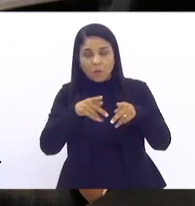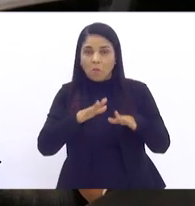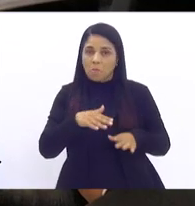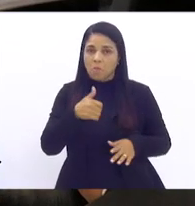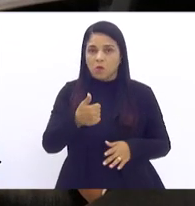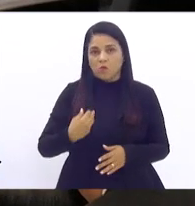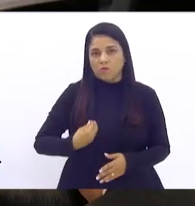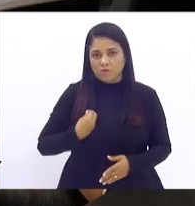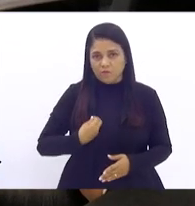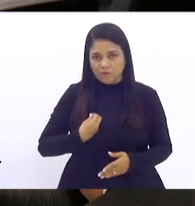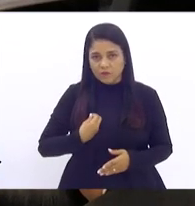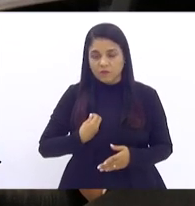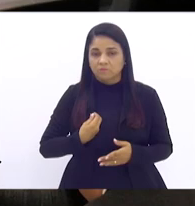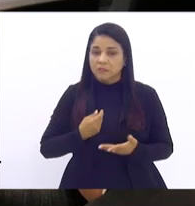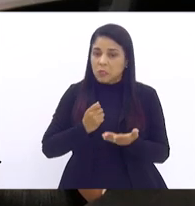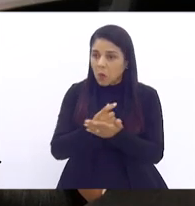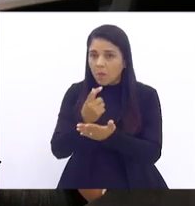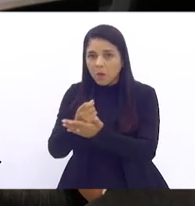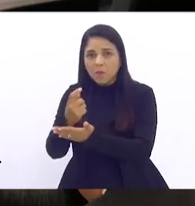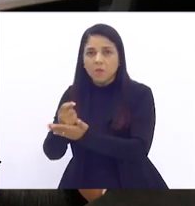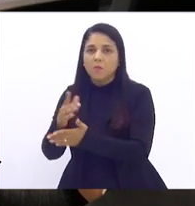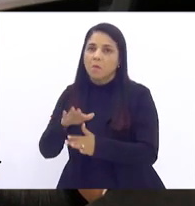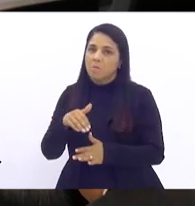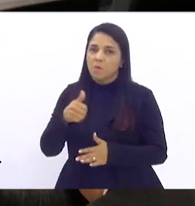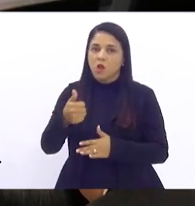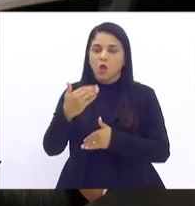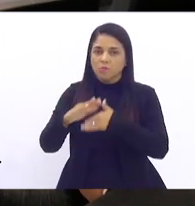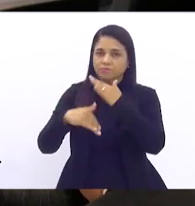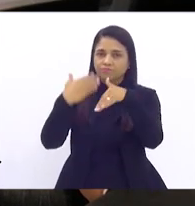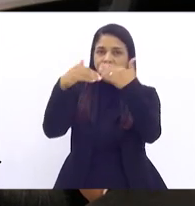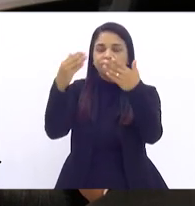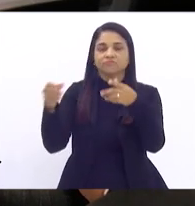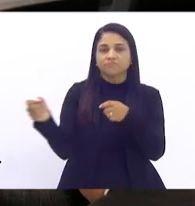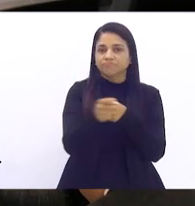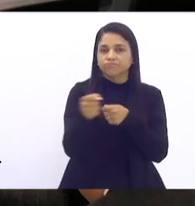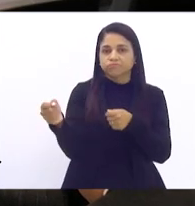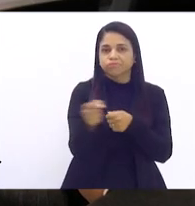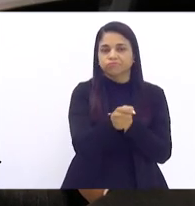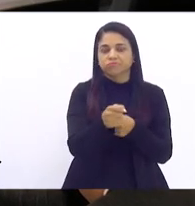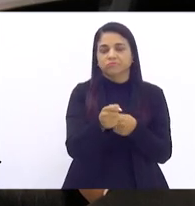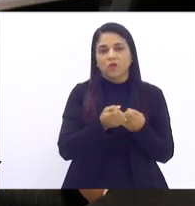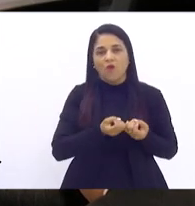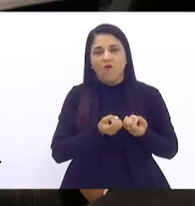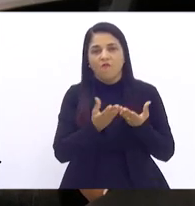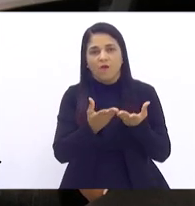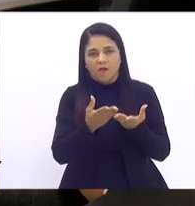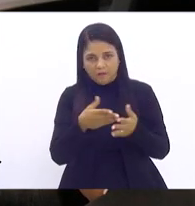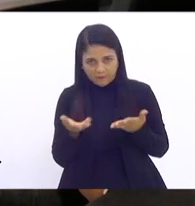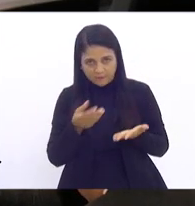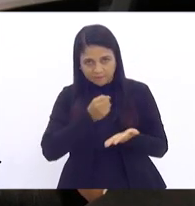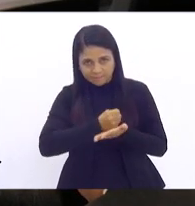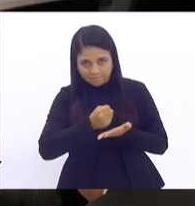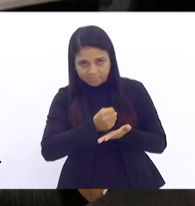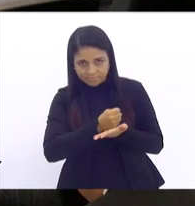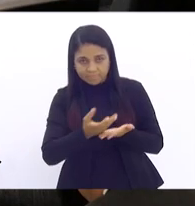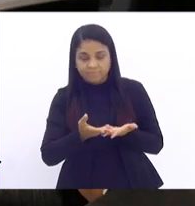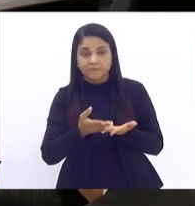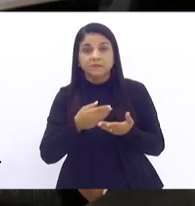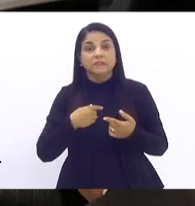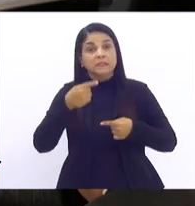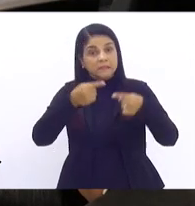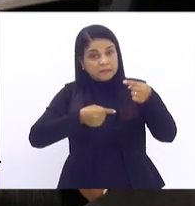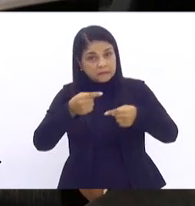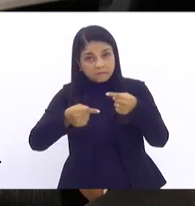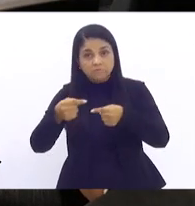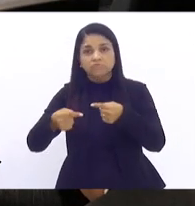melhor aumenta o consumo aumentando o consumo aumenta a produção de emprego a oferta de emprego e essa discussão precisa